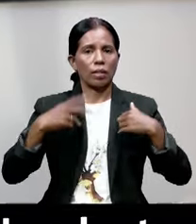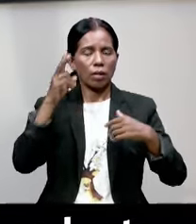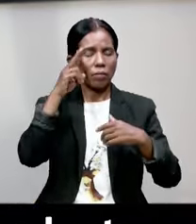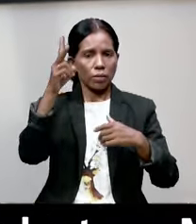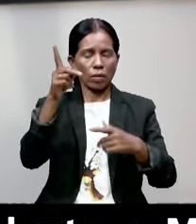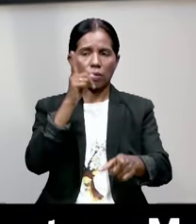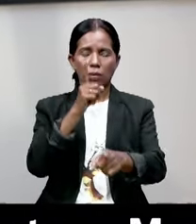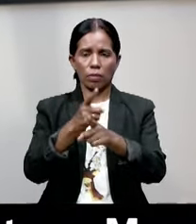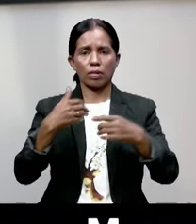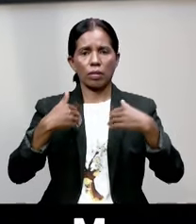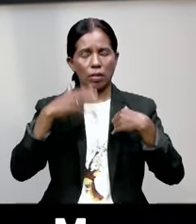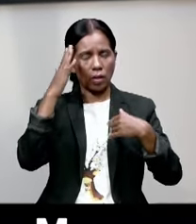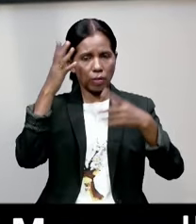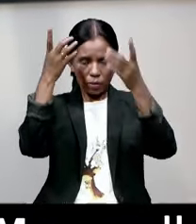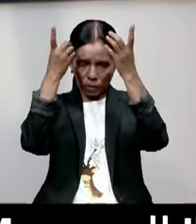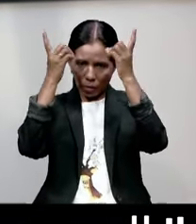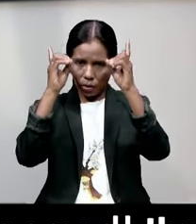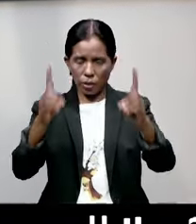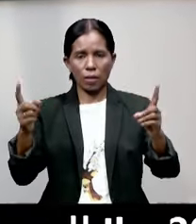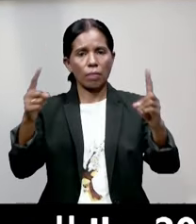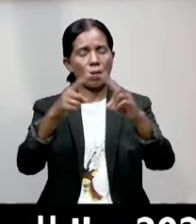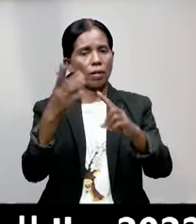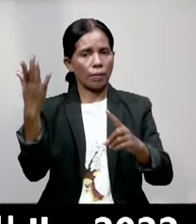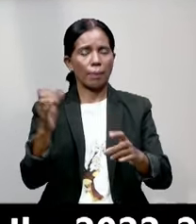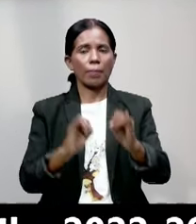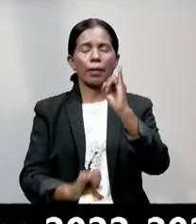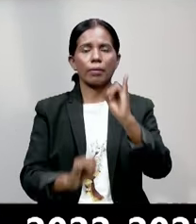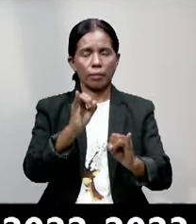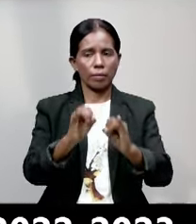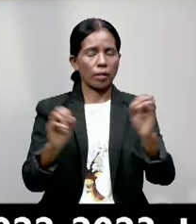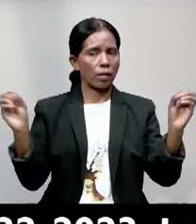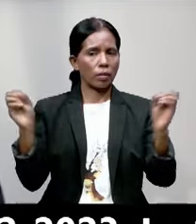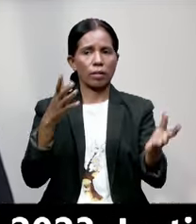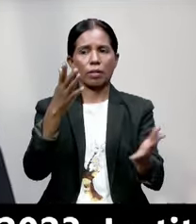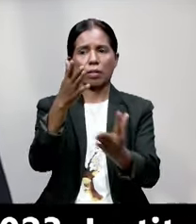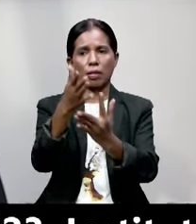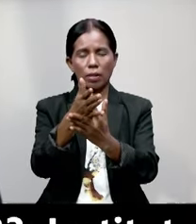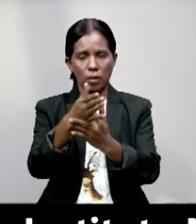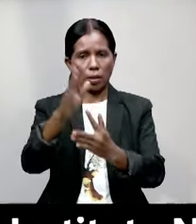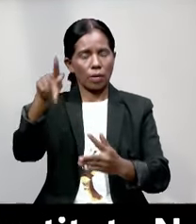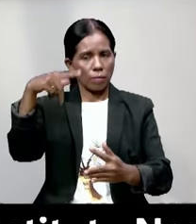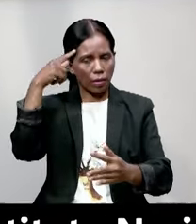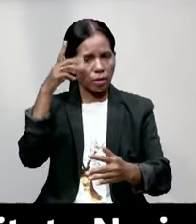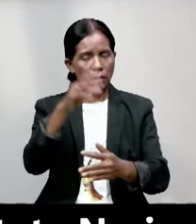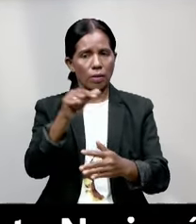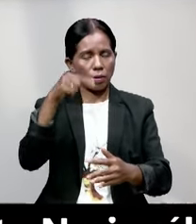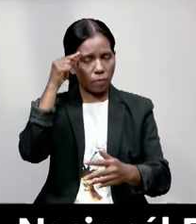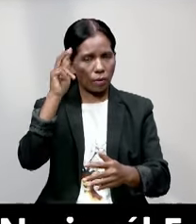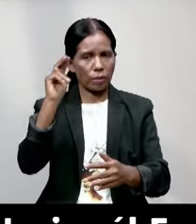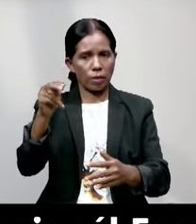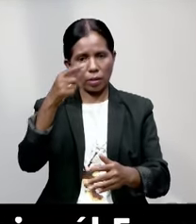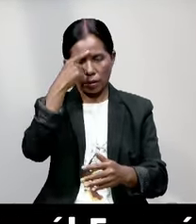no impróprio para tu halo decisão ba ia neba, independentemente nela ostamo ne ia questão política, governo nenhum